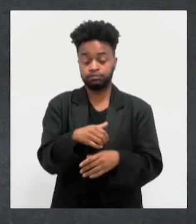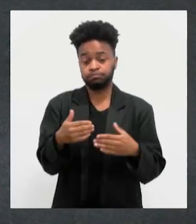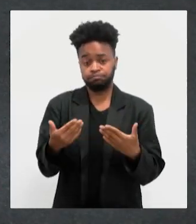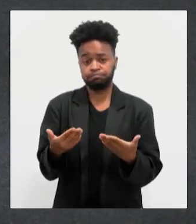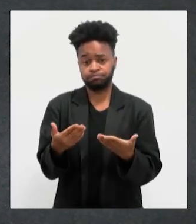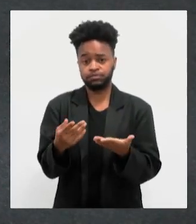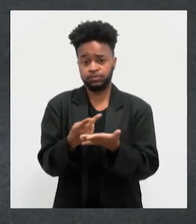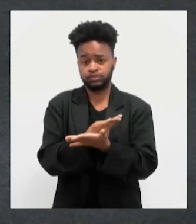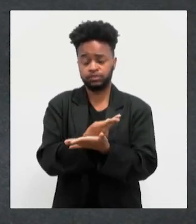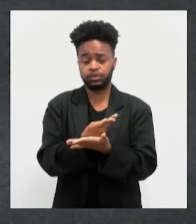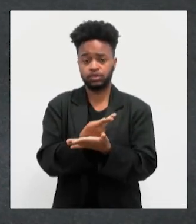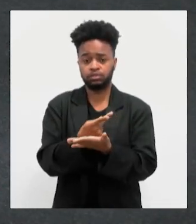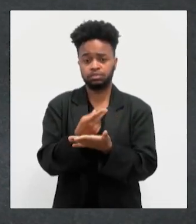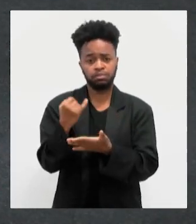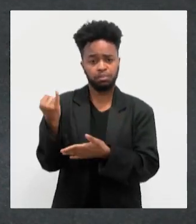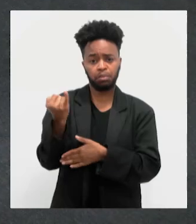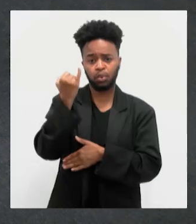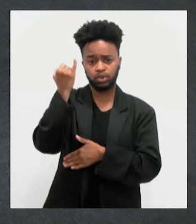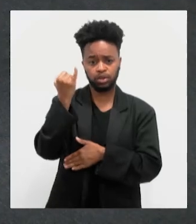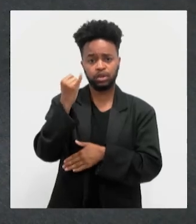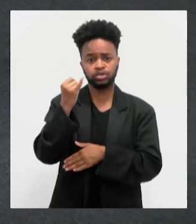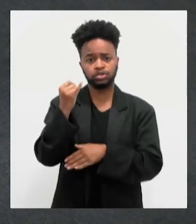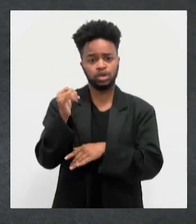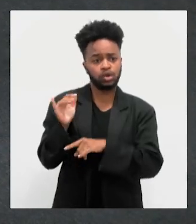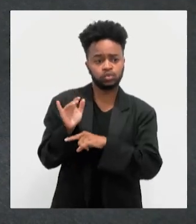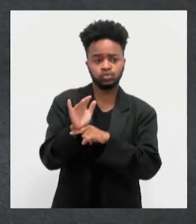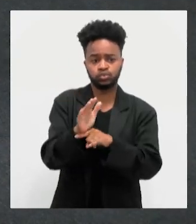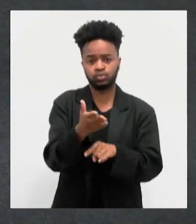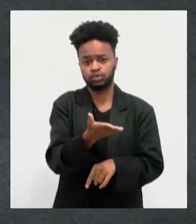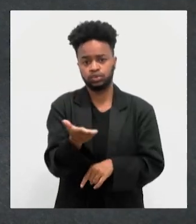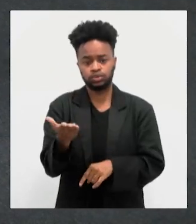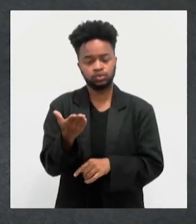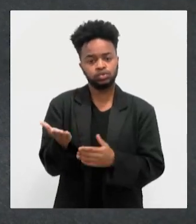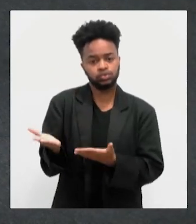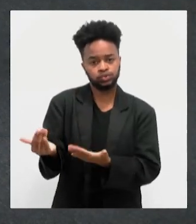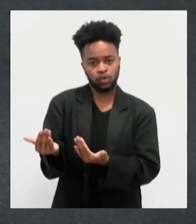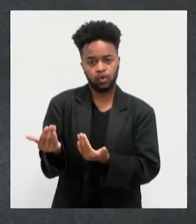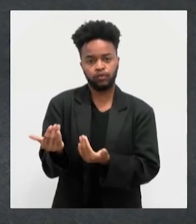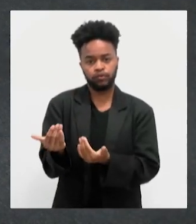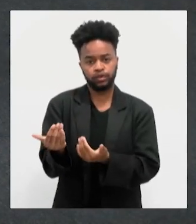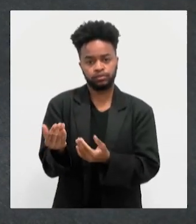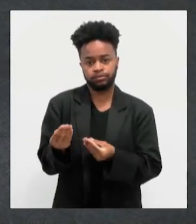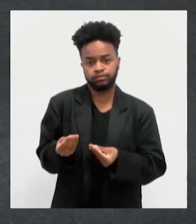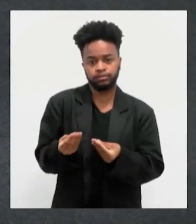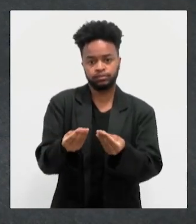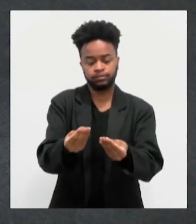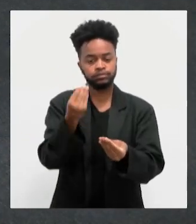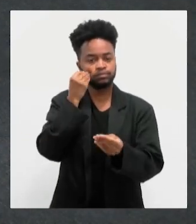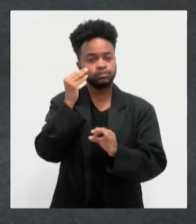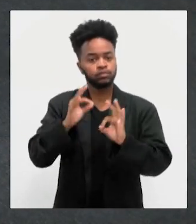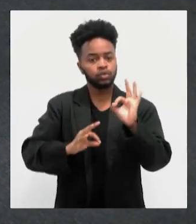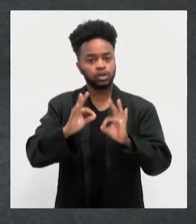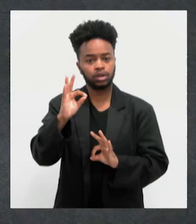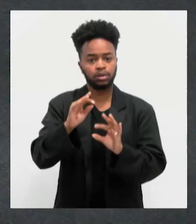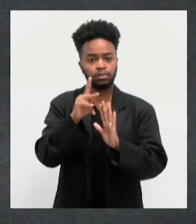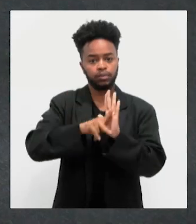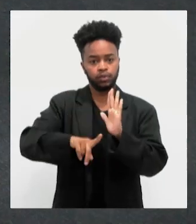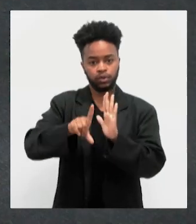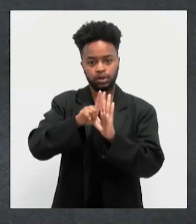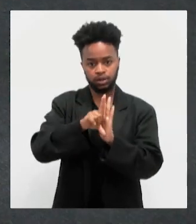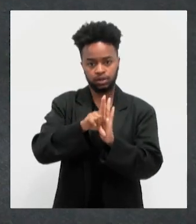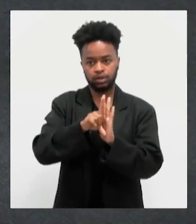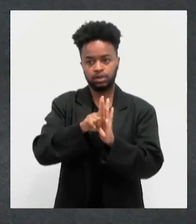foi grandiosa, fundamental a contribuição que esses jovens deram para a elaboração desse projeto de lei